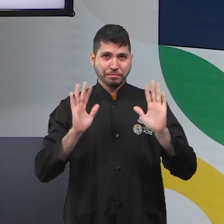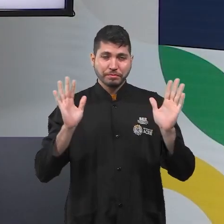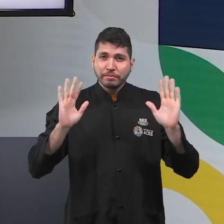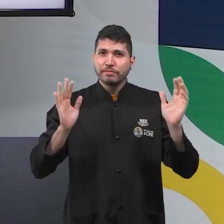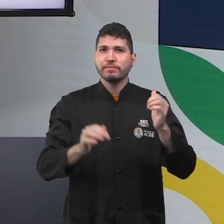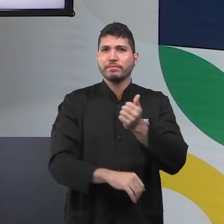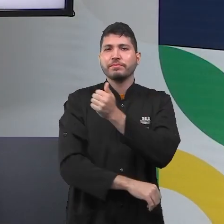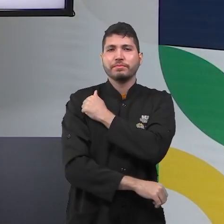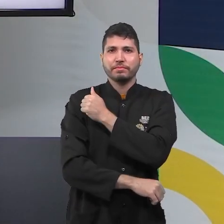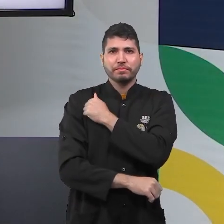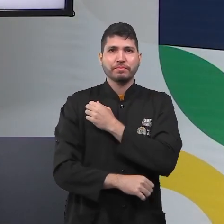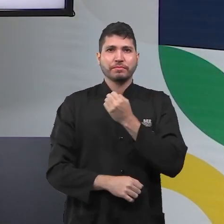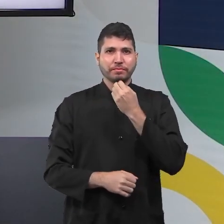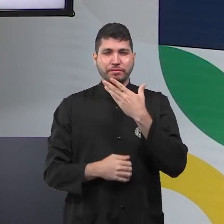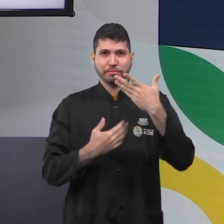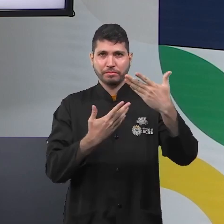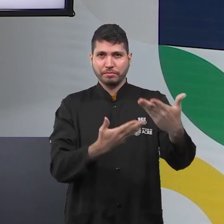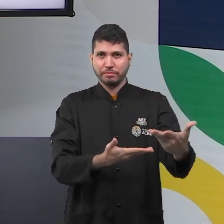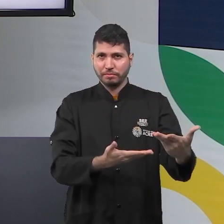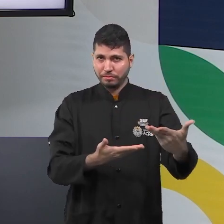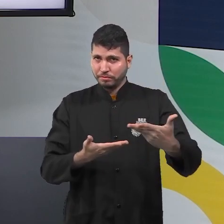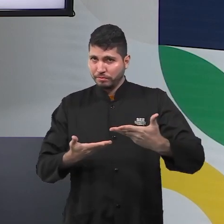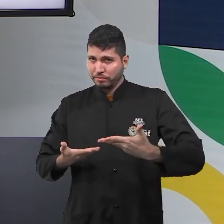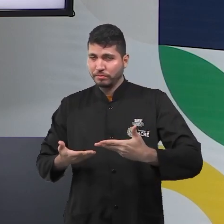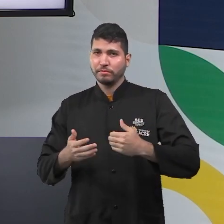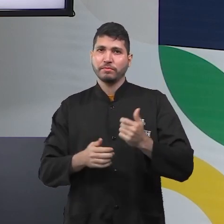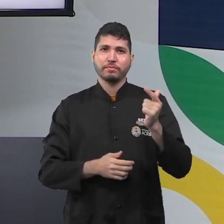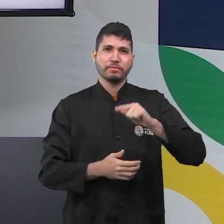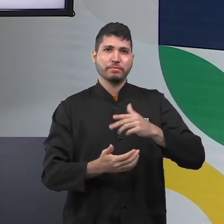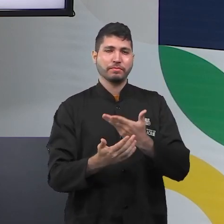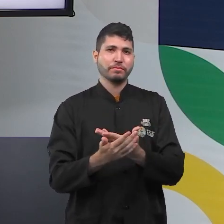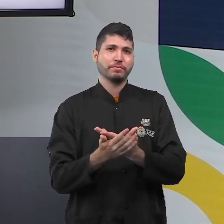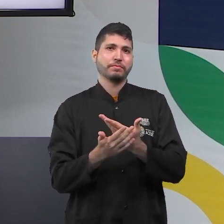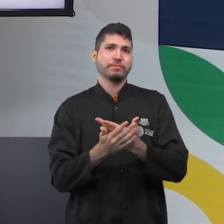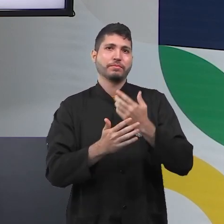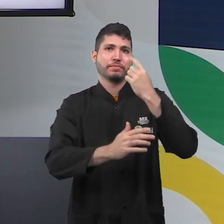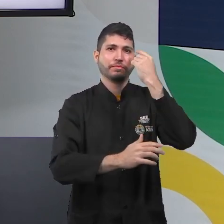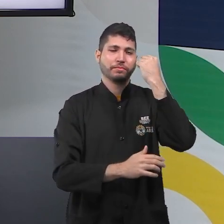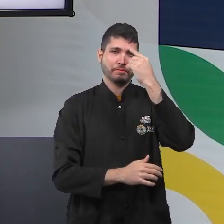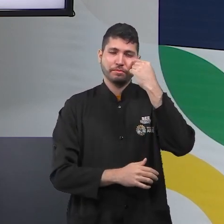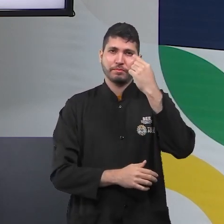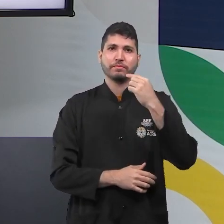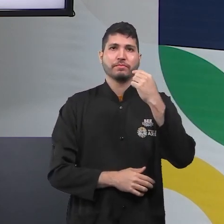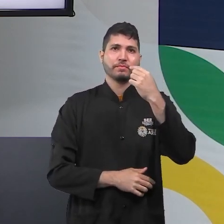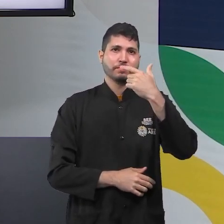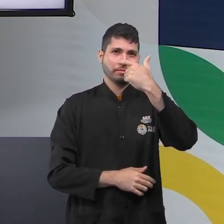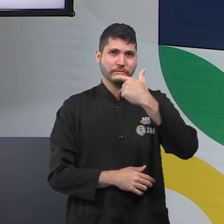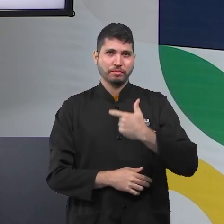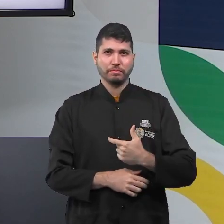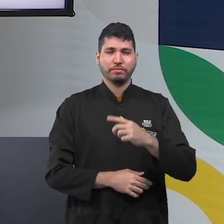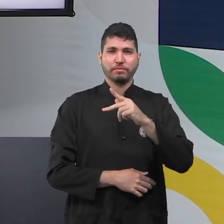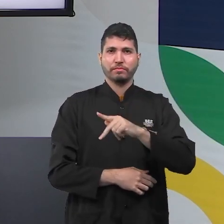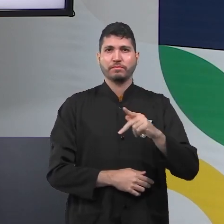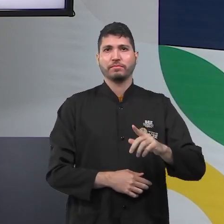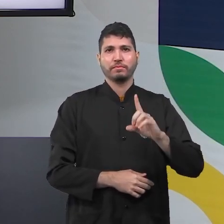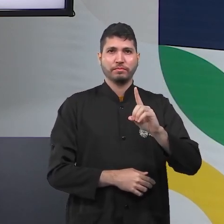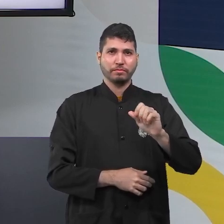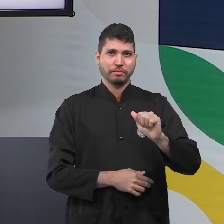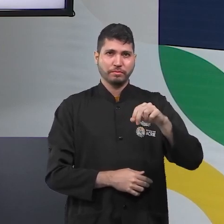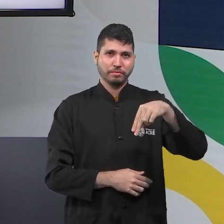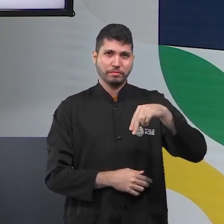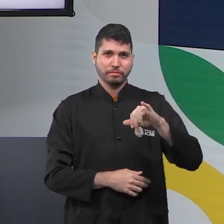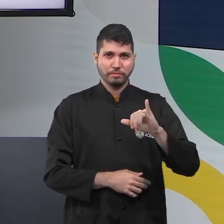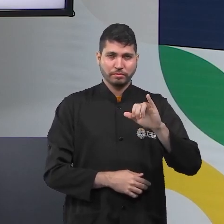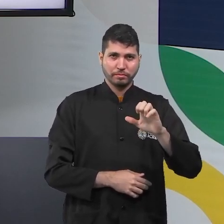Hola chicos y chicas, sean bienvenidos a más una clase de español. Yo soy Daniel, vamos a estudiar